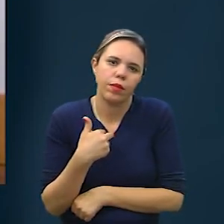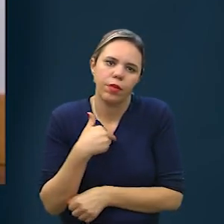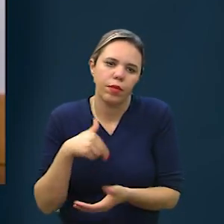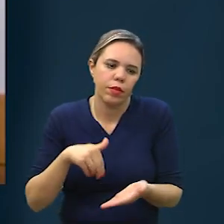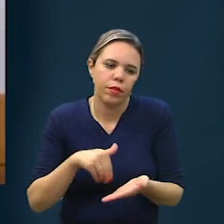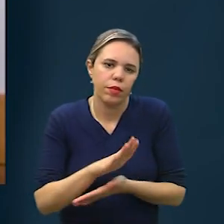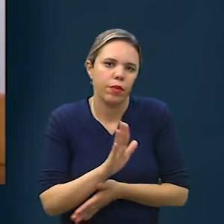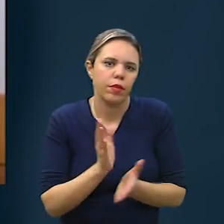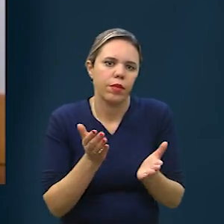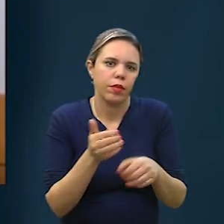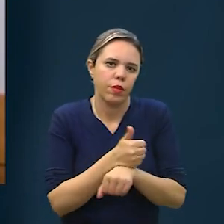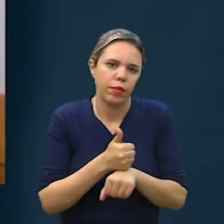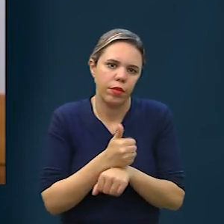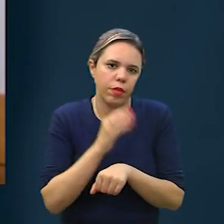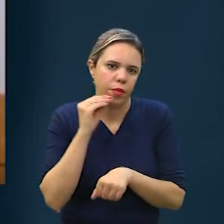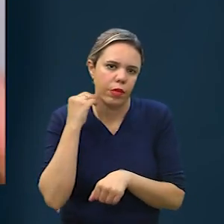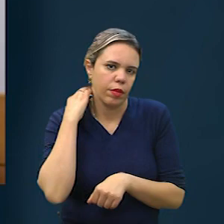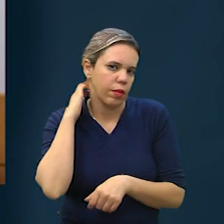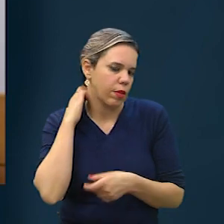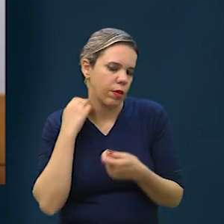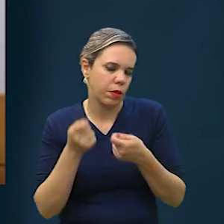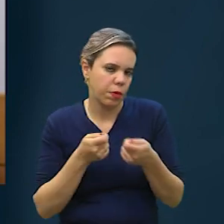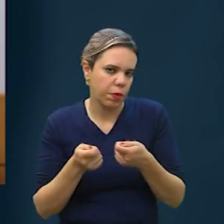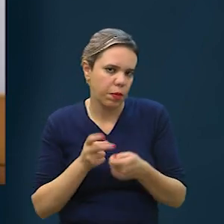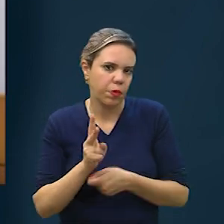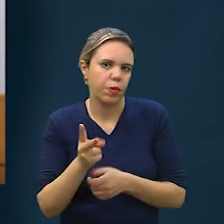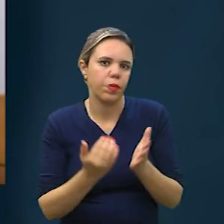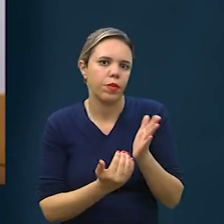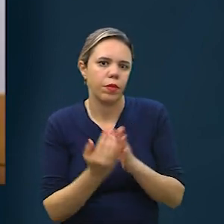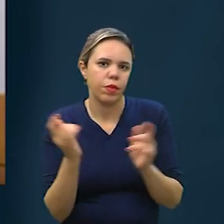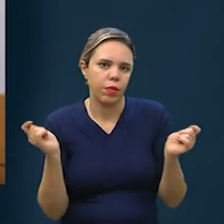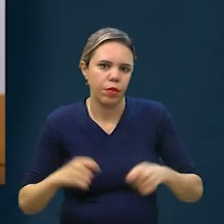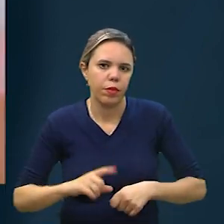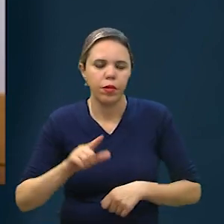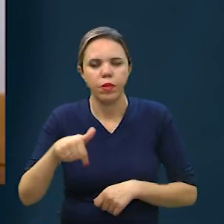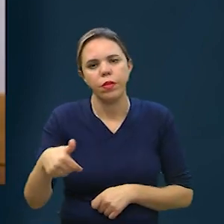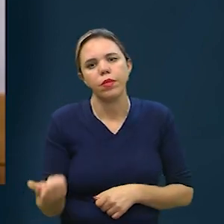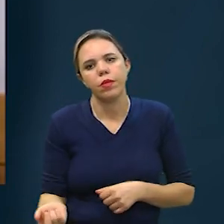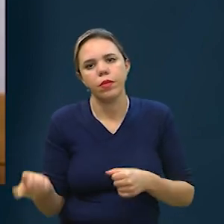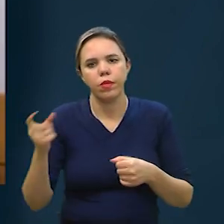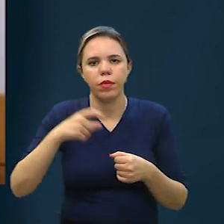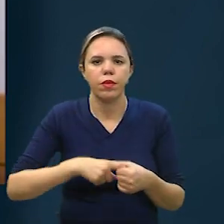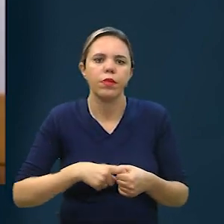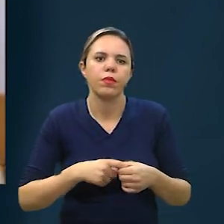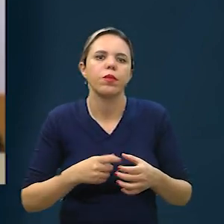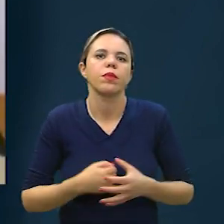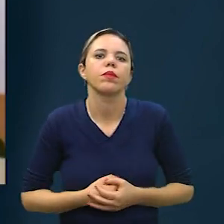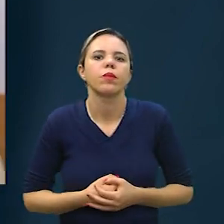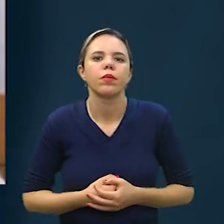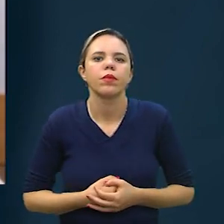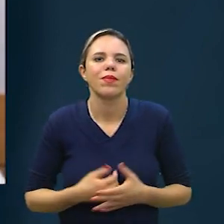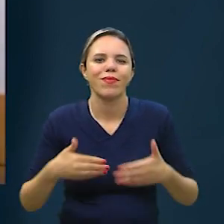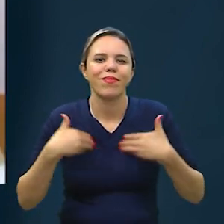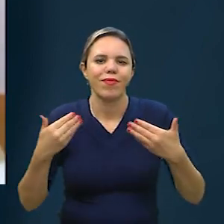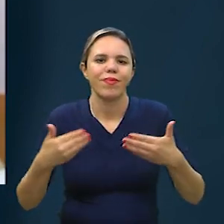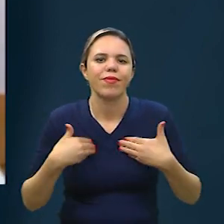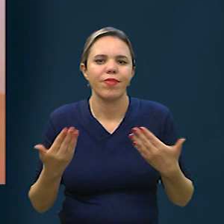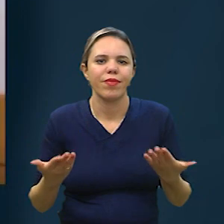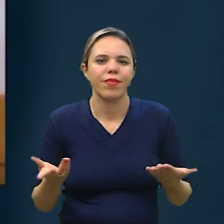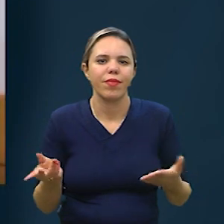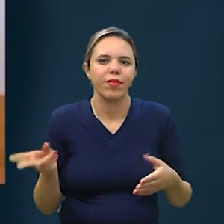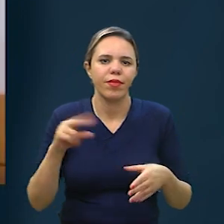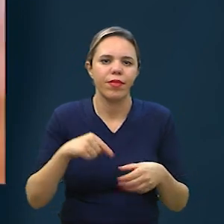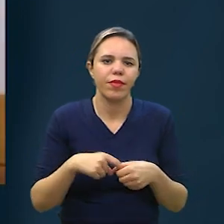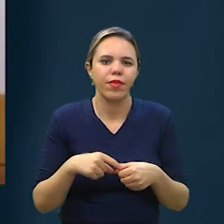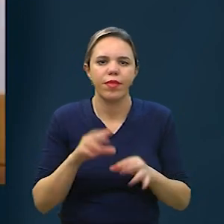podia abrir mão da minha equipe. Então, eu segurei o máximo que eu pude. E aí, logo a gente retornou e a alegria veio.